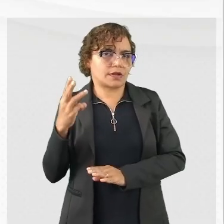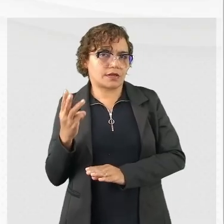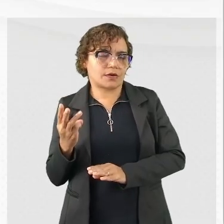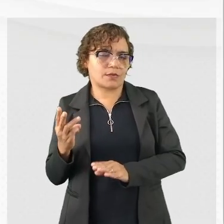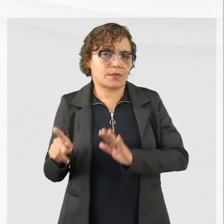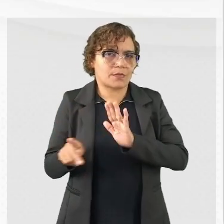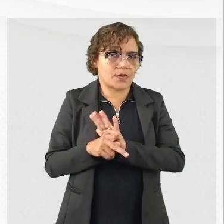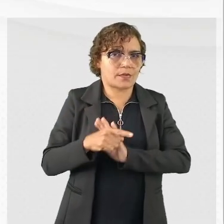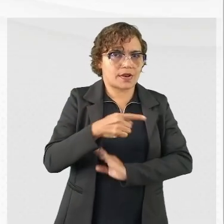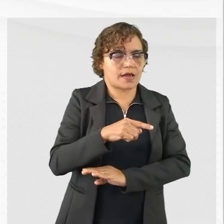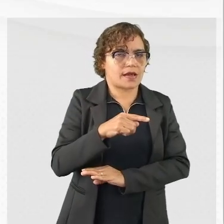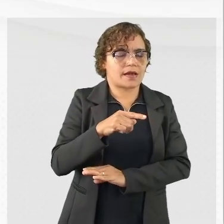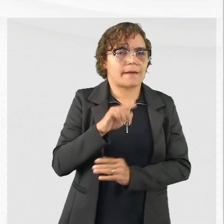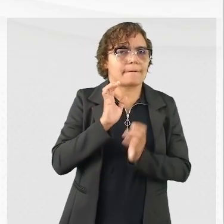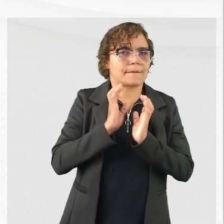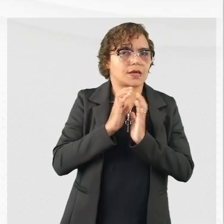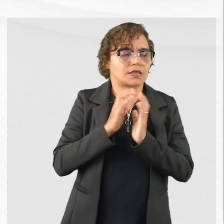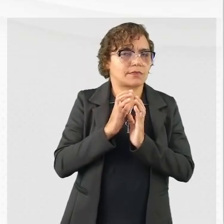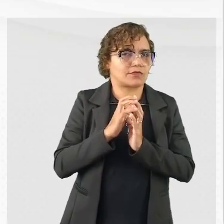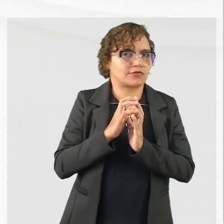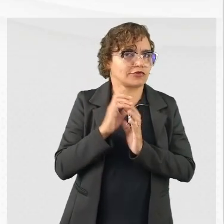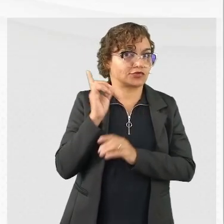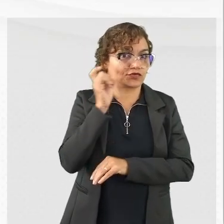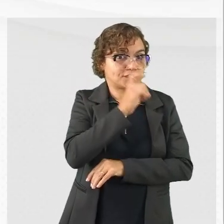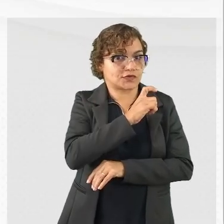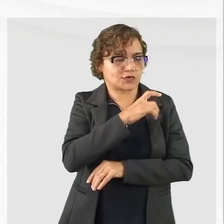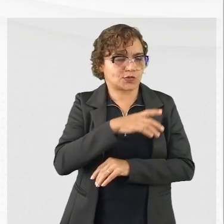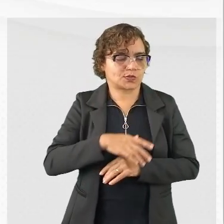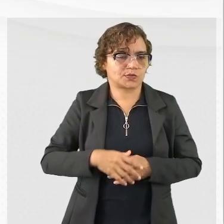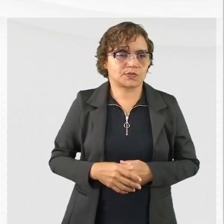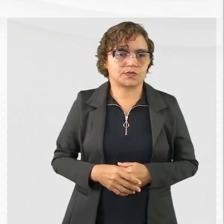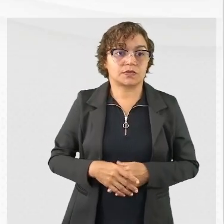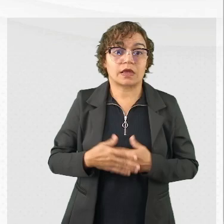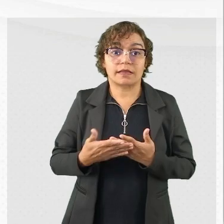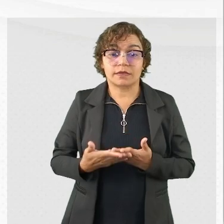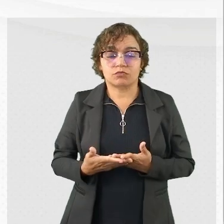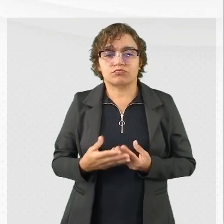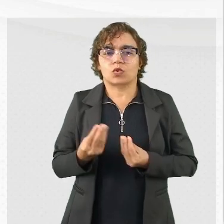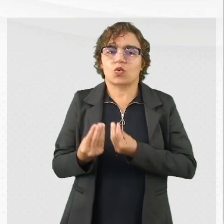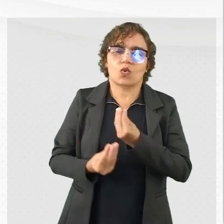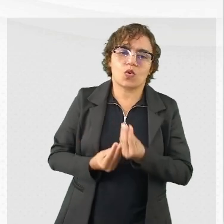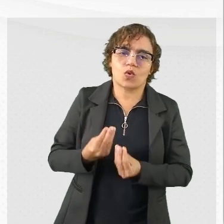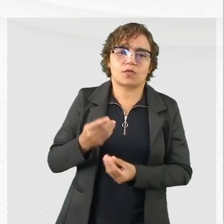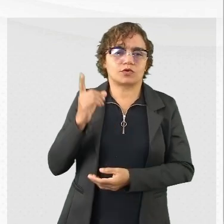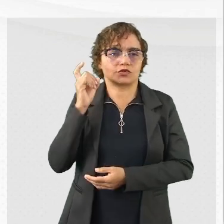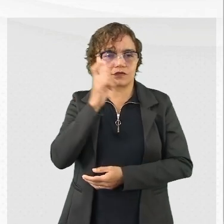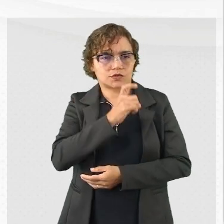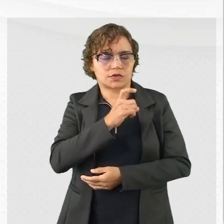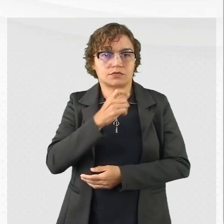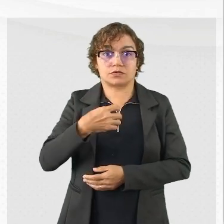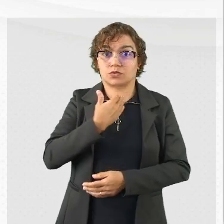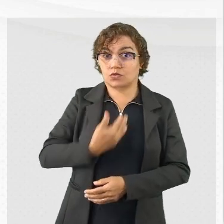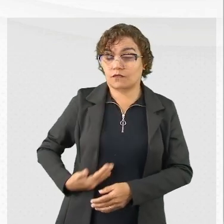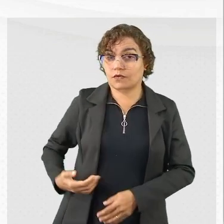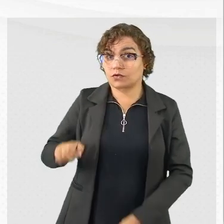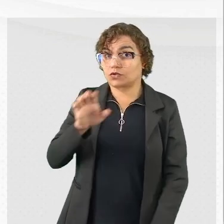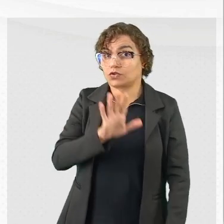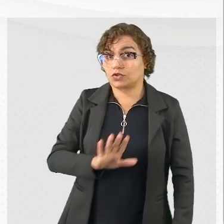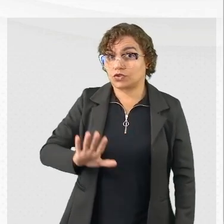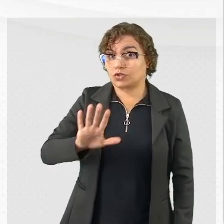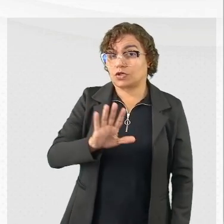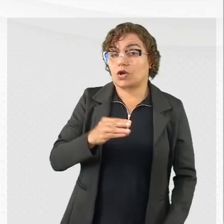Apesar do impulso à colonização, né, essas dificuldades vão fazer com que esse governo geral venha